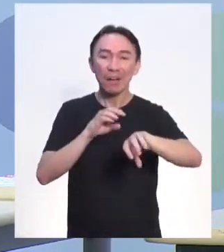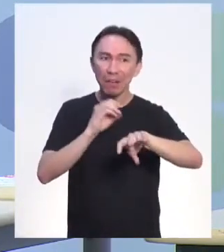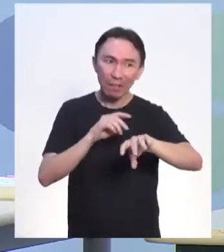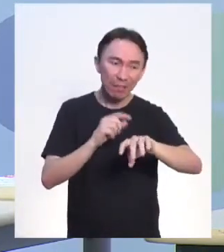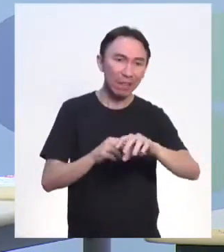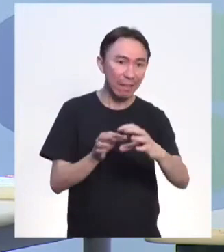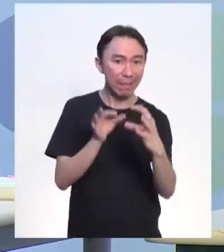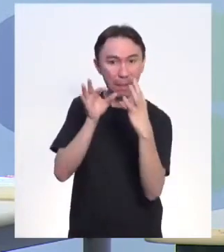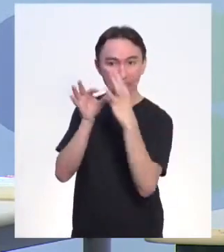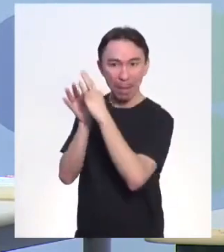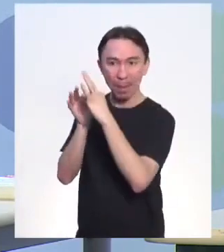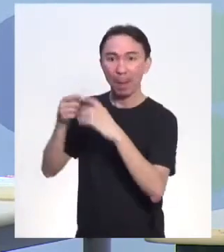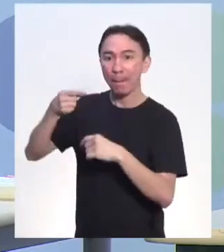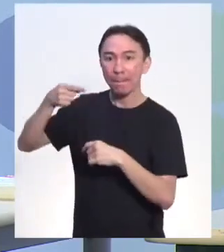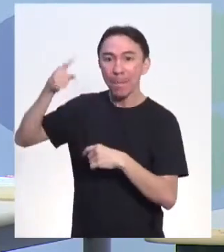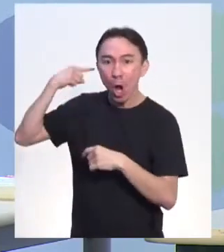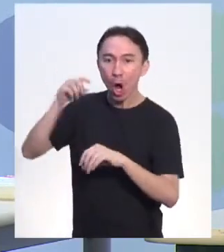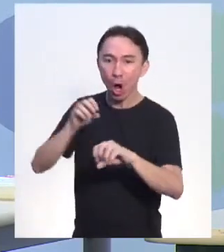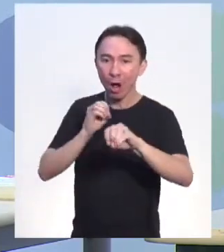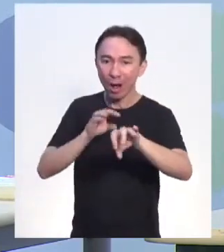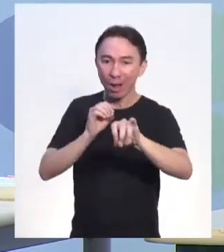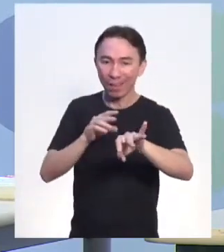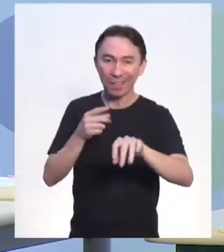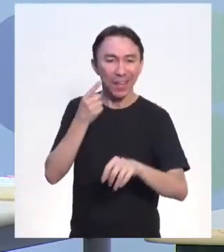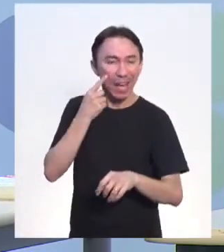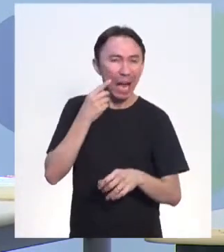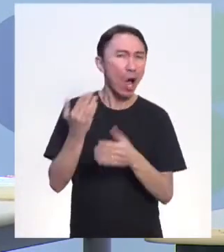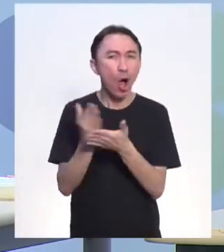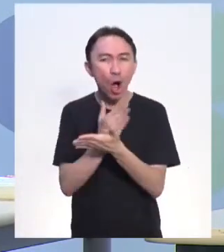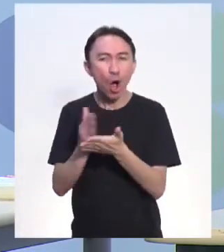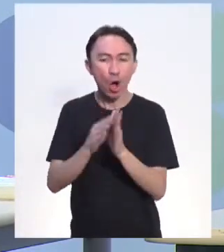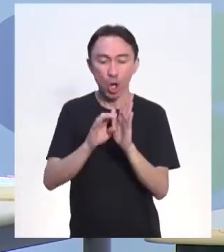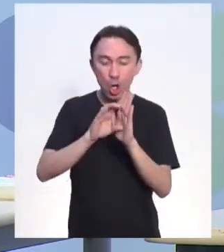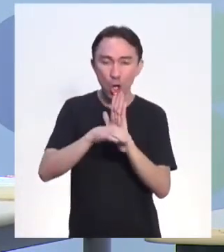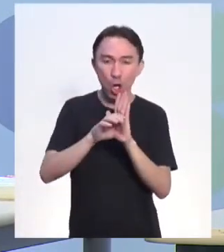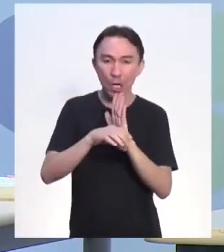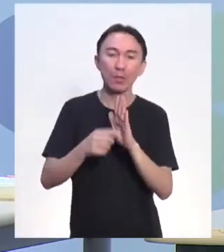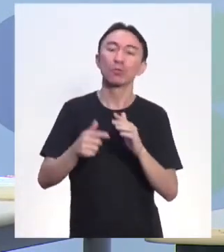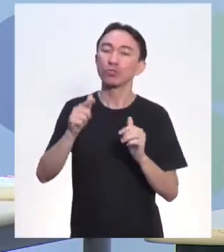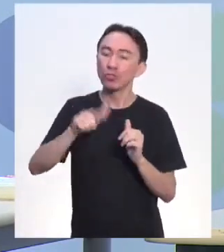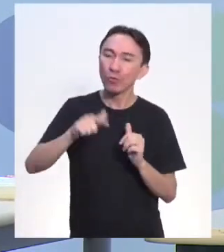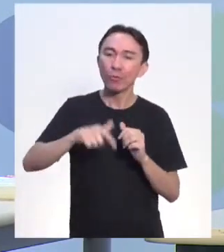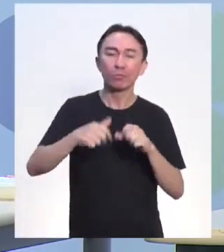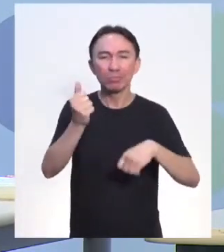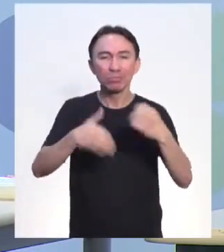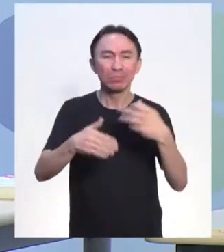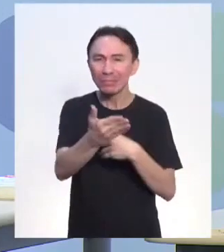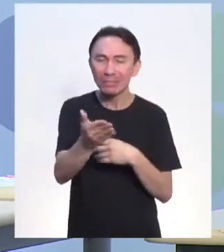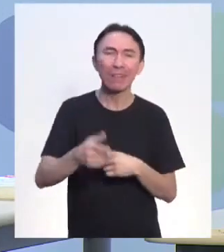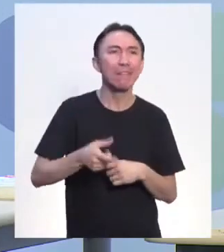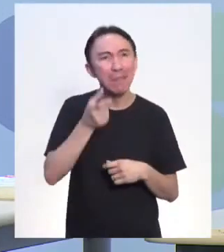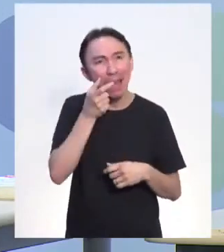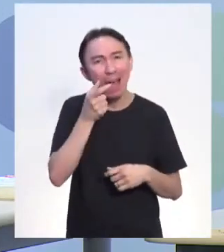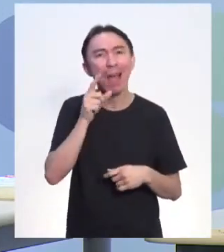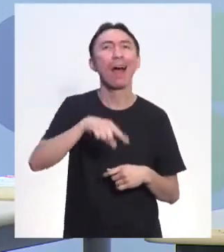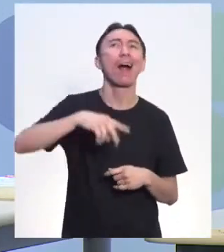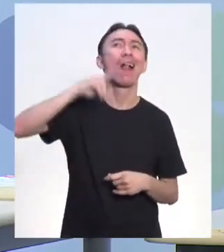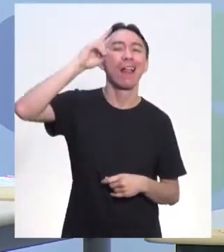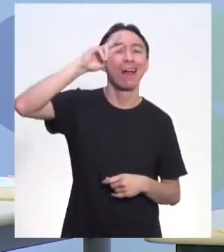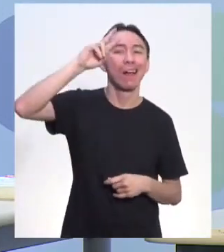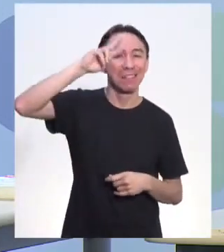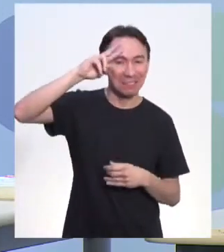aula. Então vocês vão ver que eu vou repetir alguns conceitos que eu falei na última aula. E se você assistiu, você vai falar: nossa, eu lembro bem disso. Tá